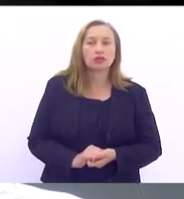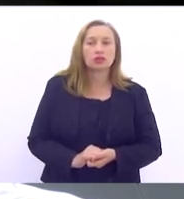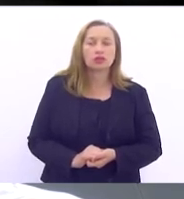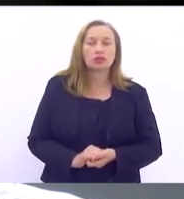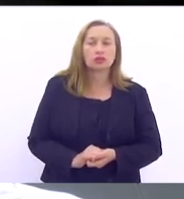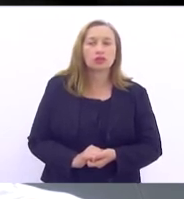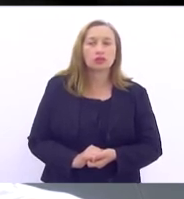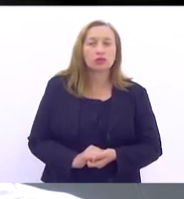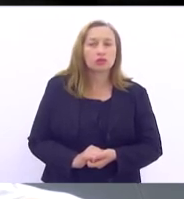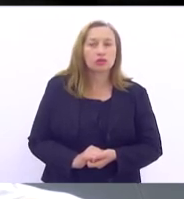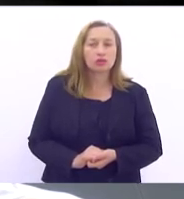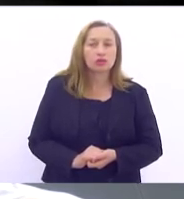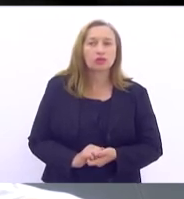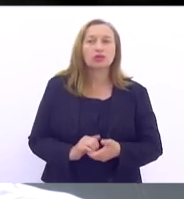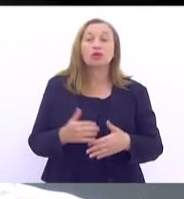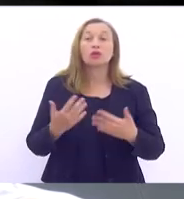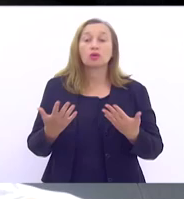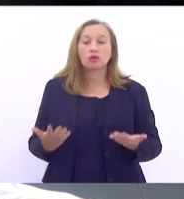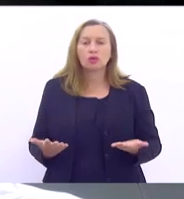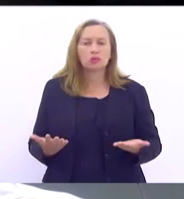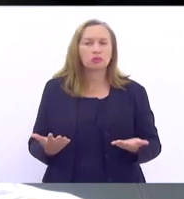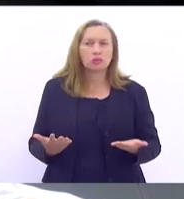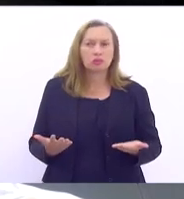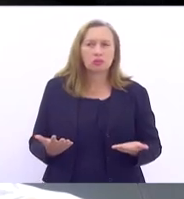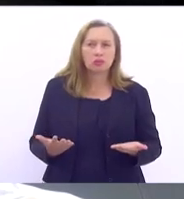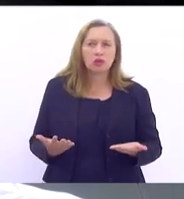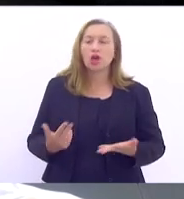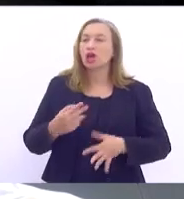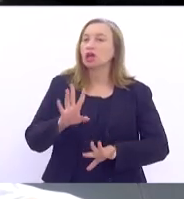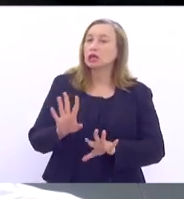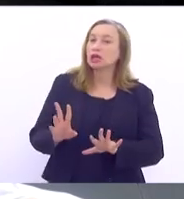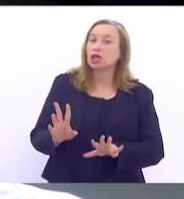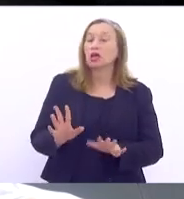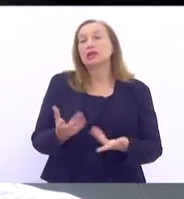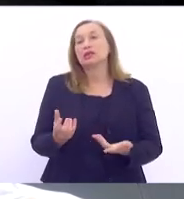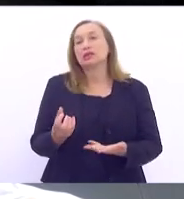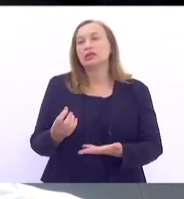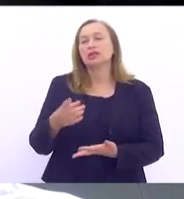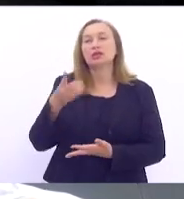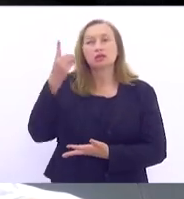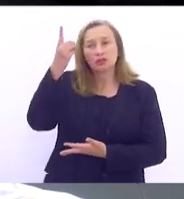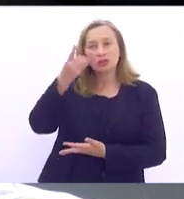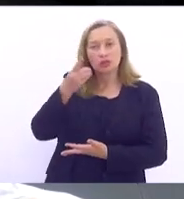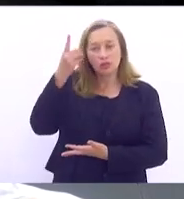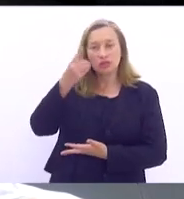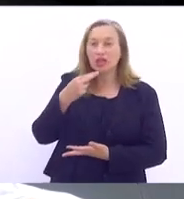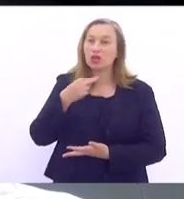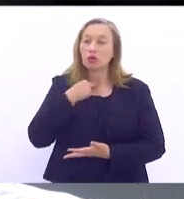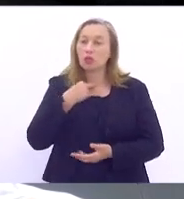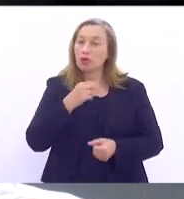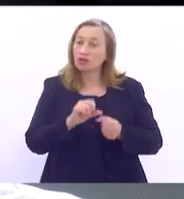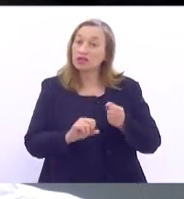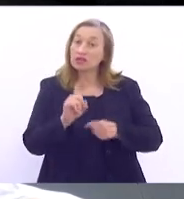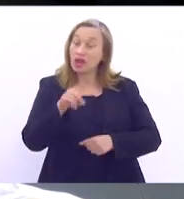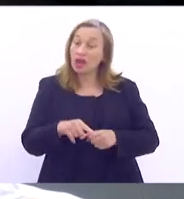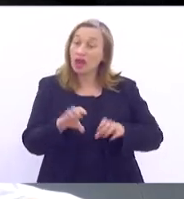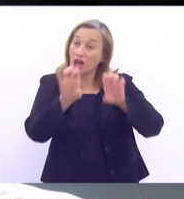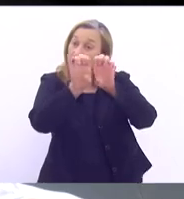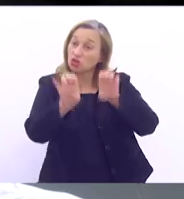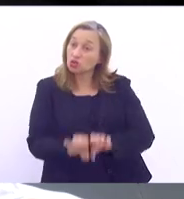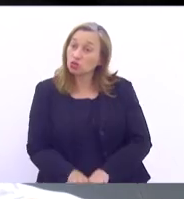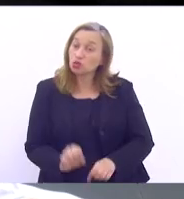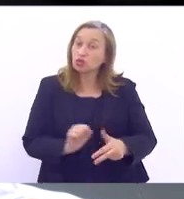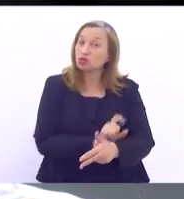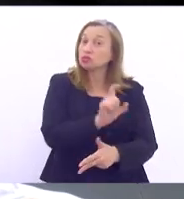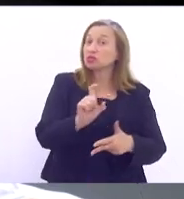disposição que o parlamento é concorrente, que não pode, de fato, é a estrutura administrativa do Poder Executivo. Aí